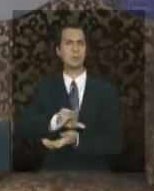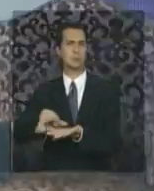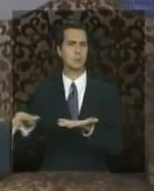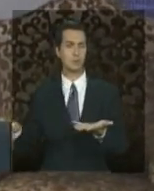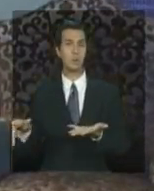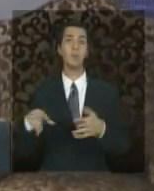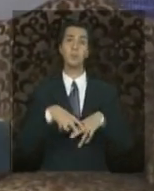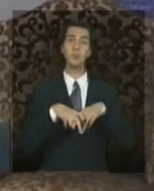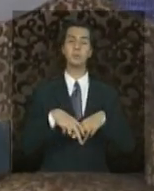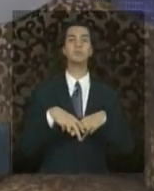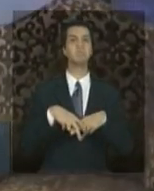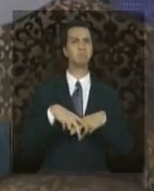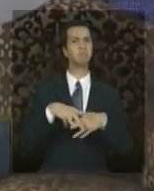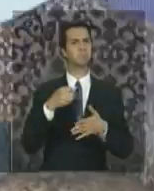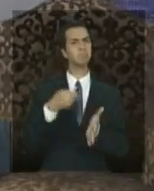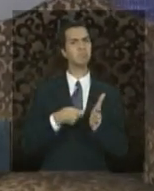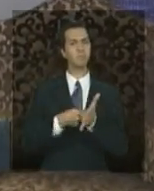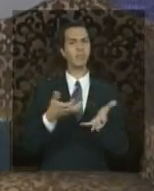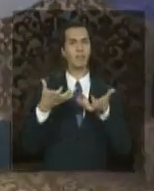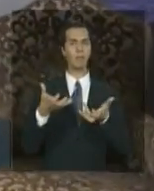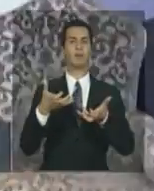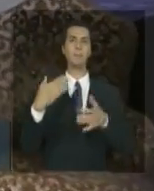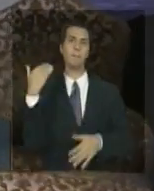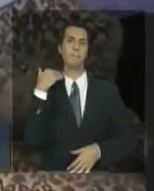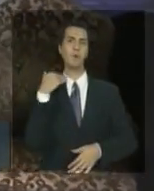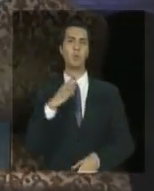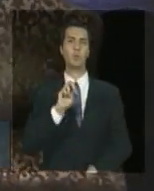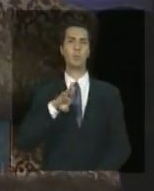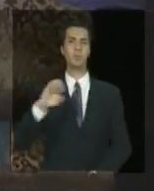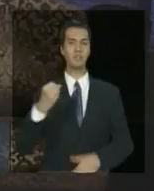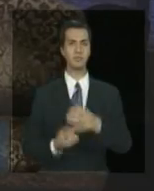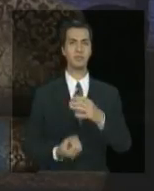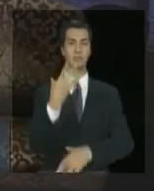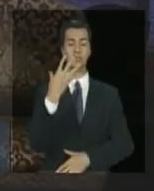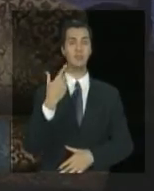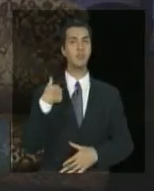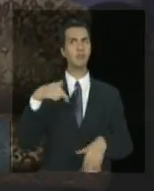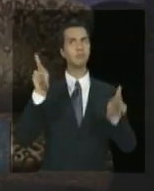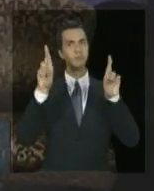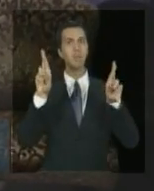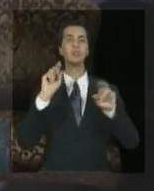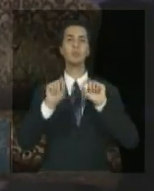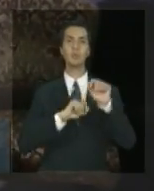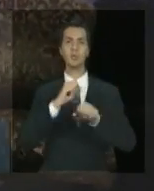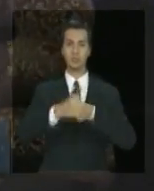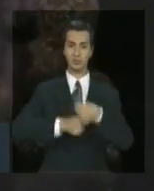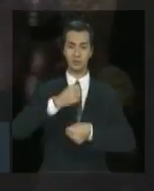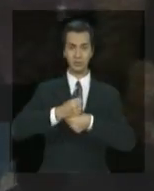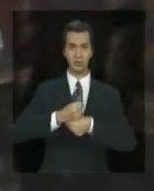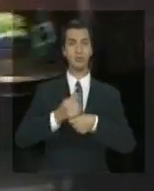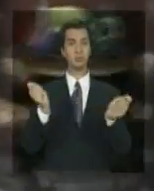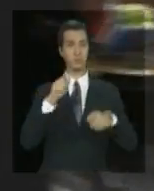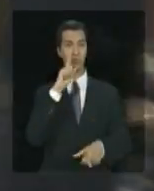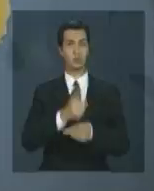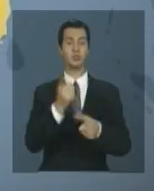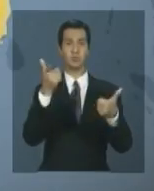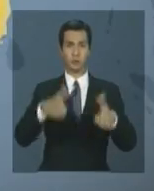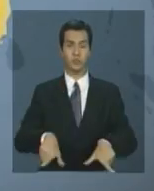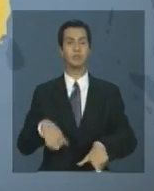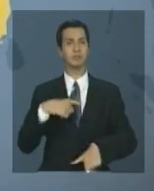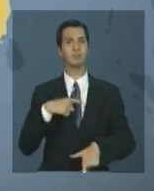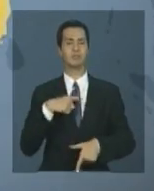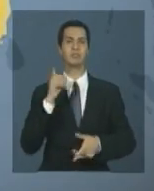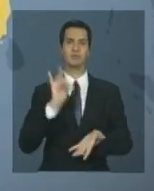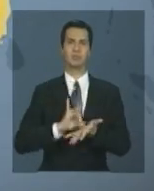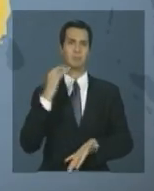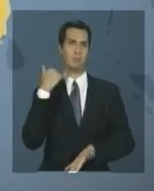criação do Banco do BRICS. E ele está otimista. Acha que durante a próxima cúpula, no ano que vem, o mecanismo poderá ser efetivado.